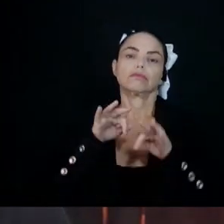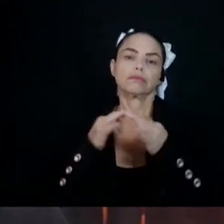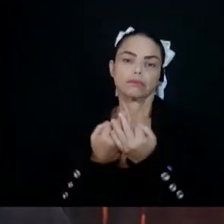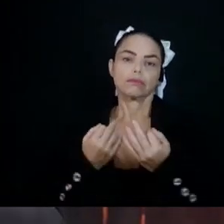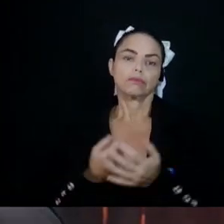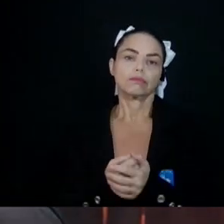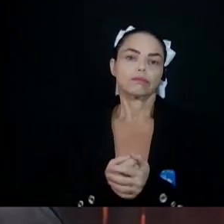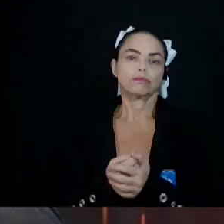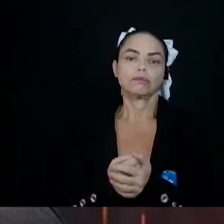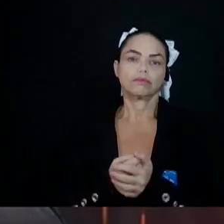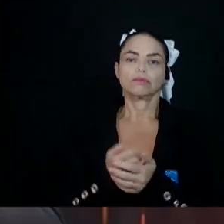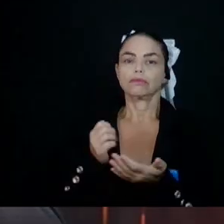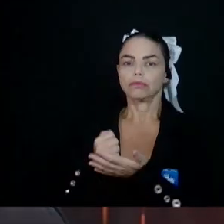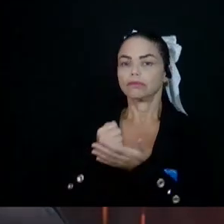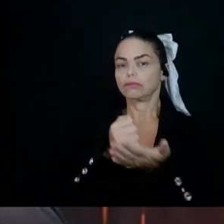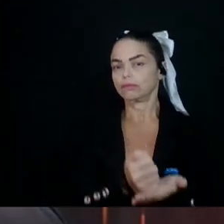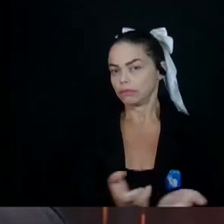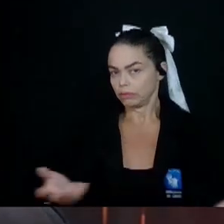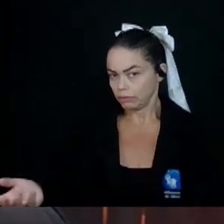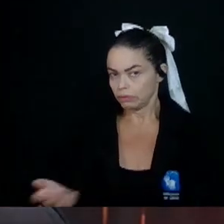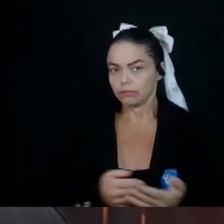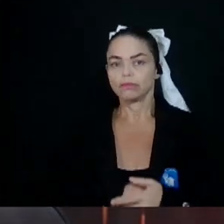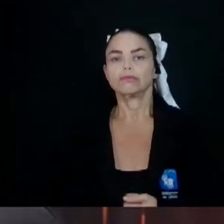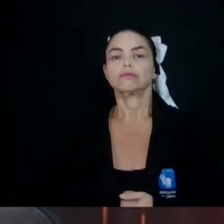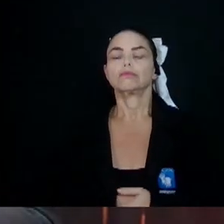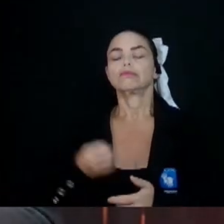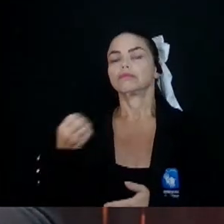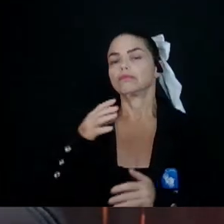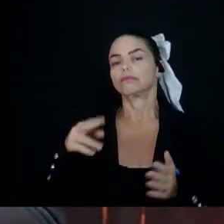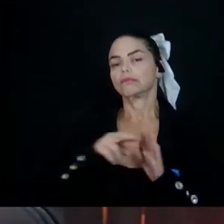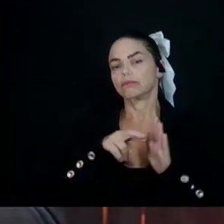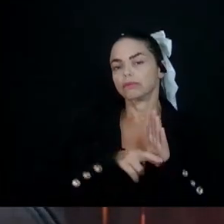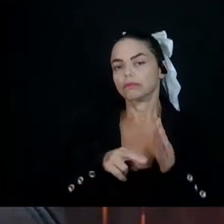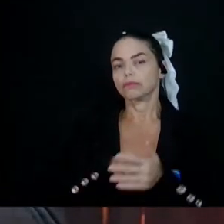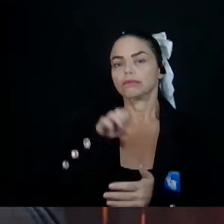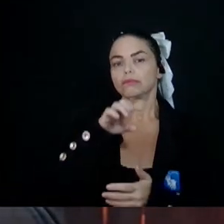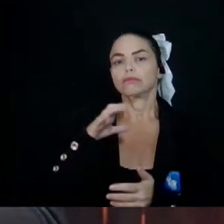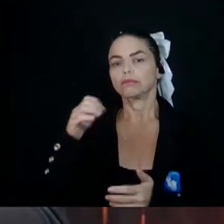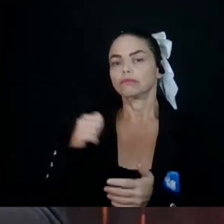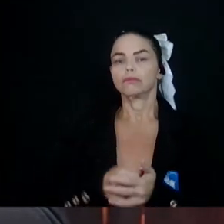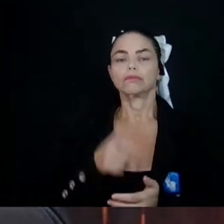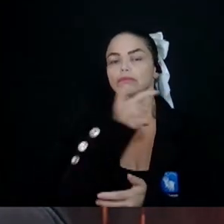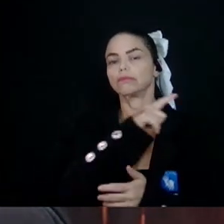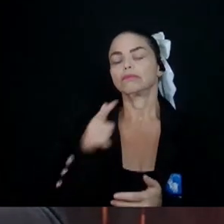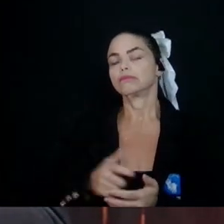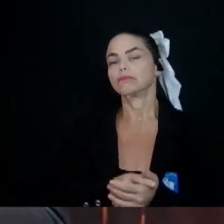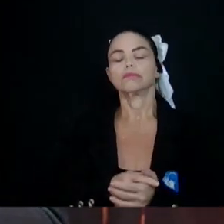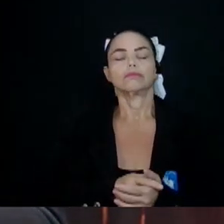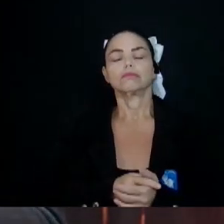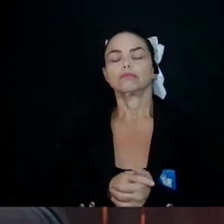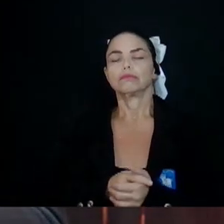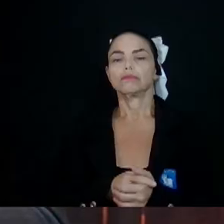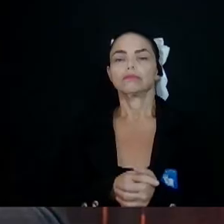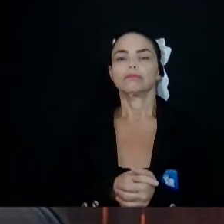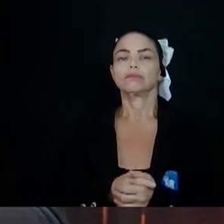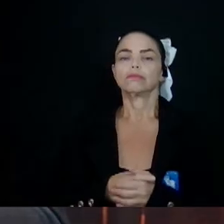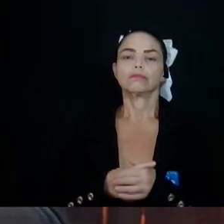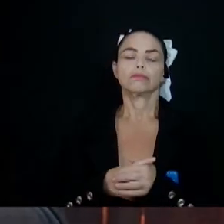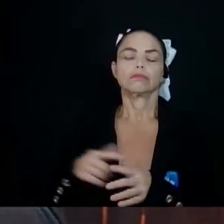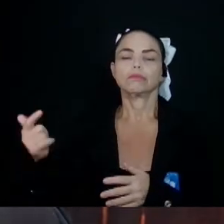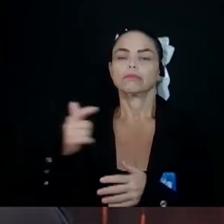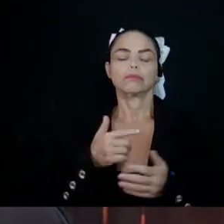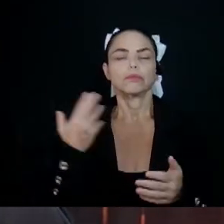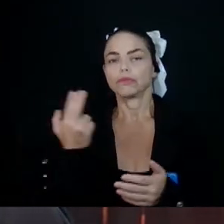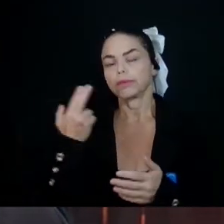não colaborar com essas novas regras, o ECA Digital não vai ter a eficácia necessária. Exato. Então, eu acho